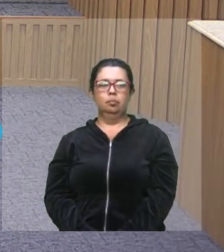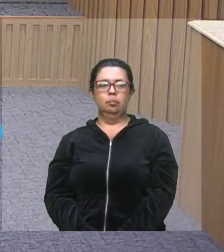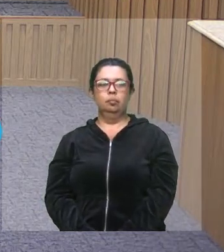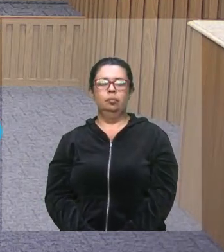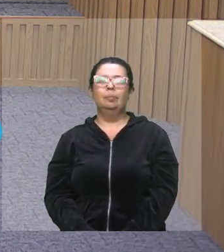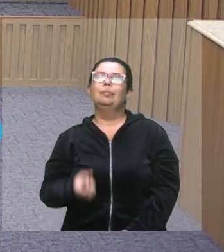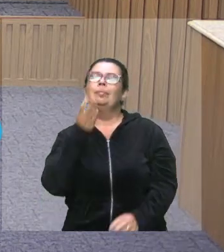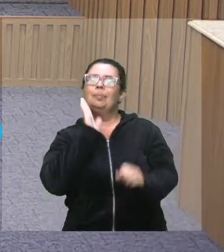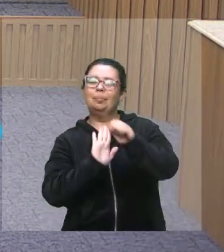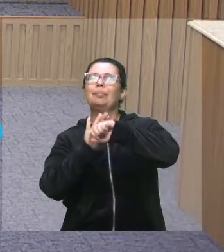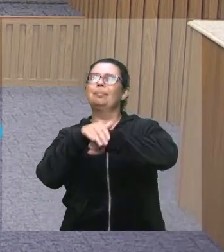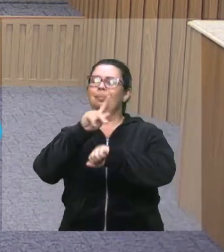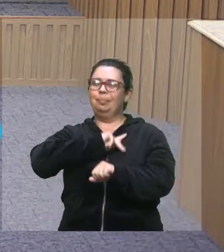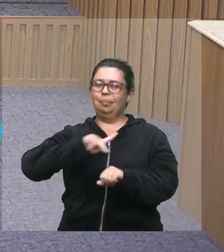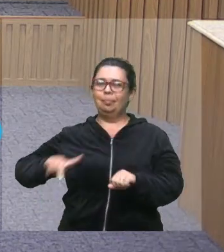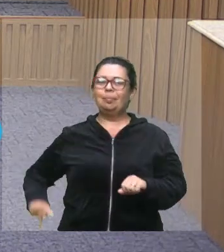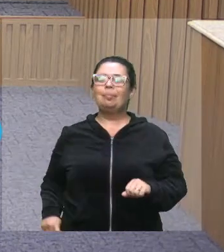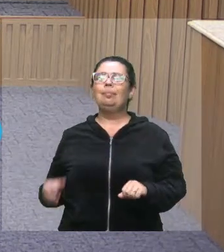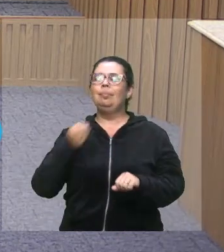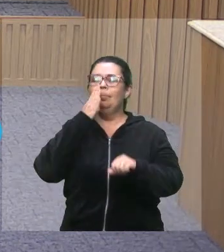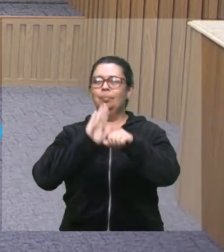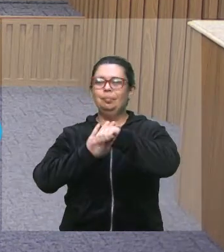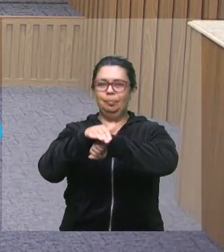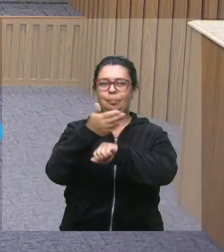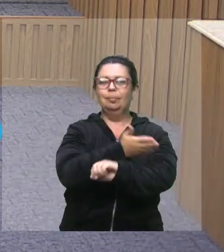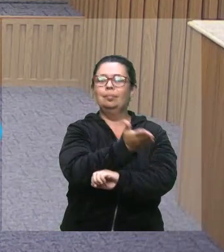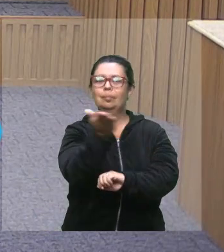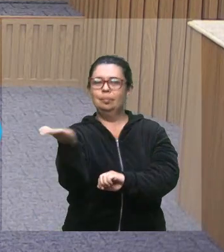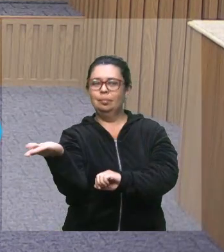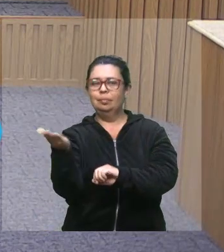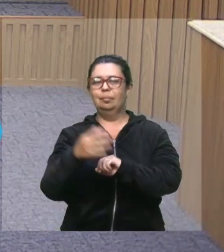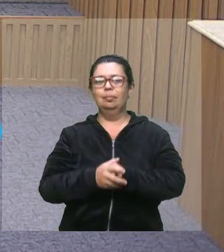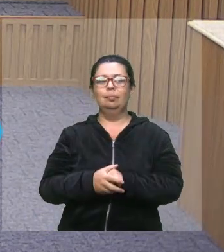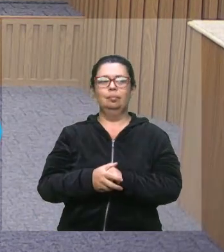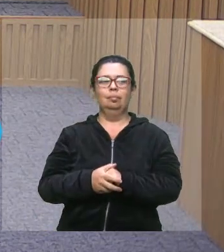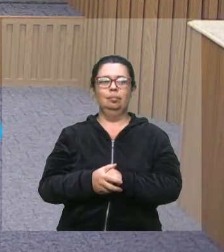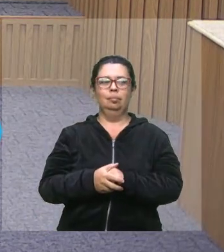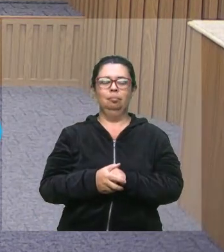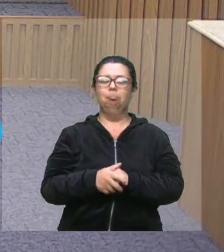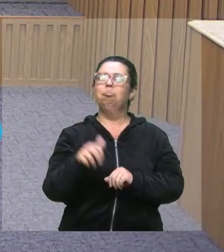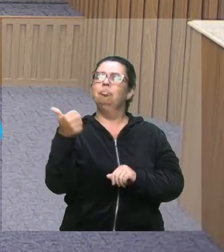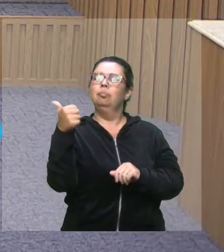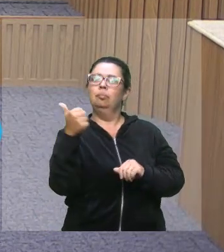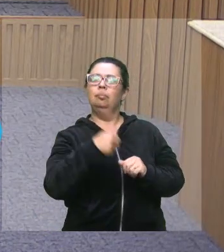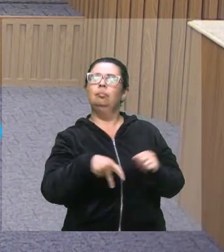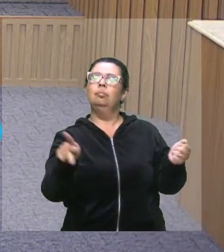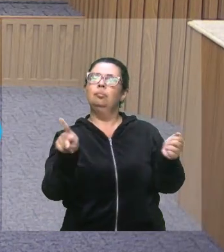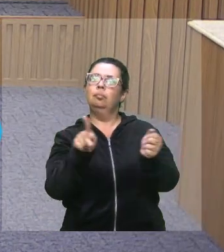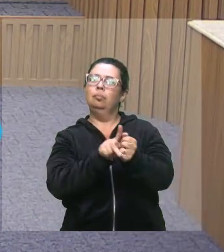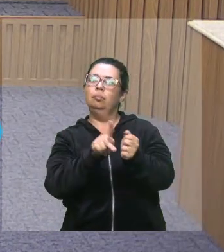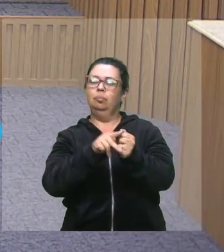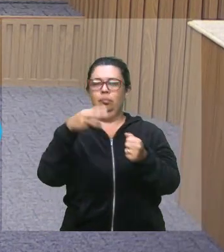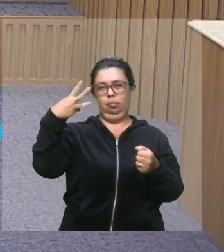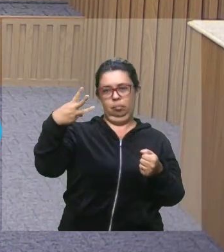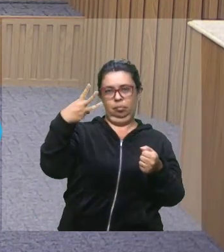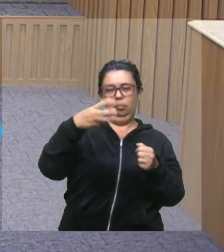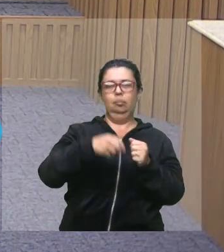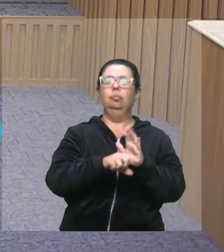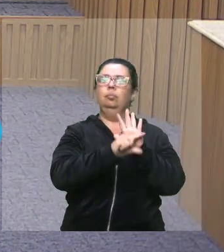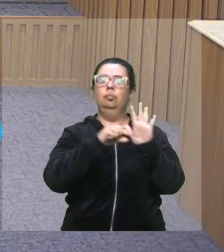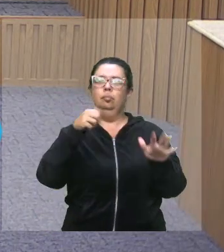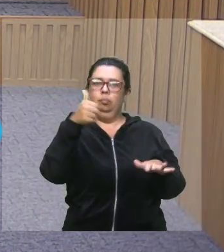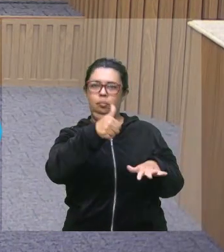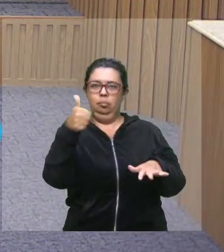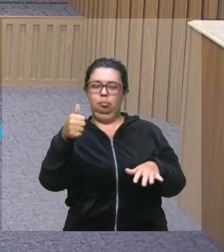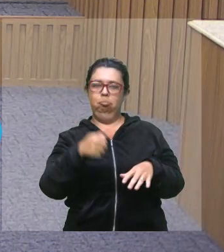Boa noite, senhor presidente. Boa noite a todos. Em 1 Pedro, capítulo 3, versículo 11, se